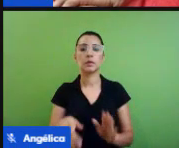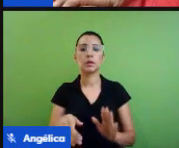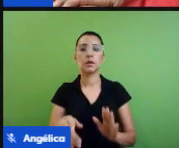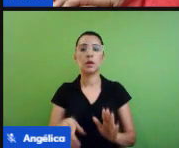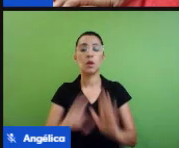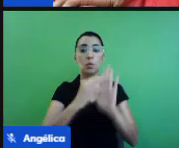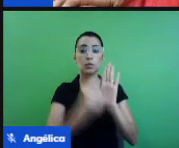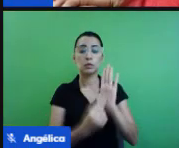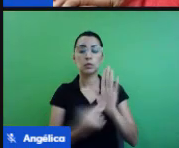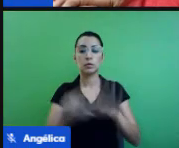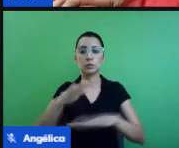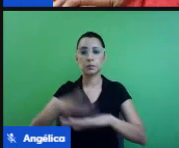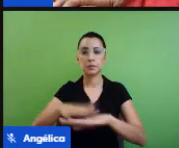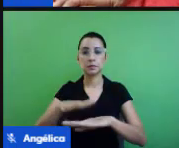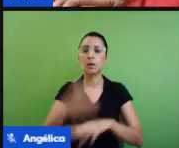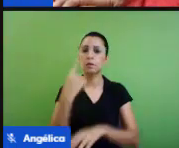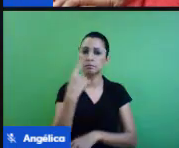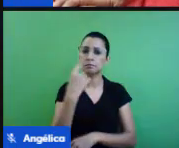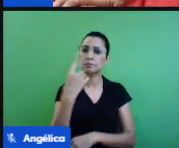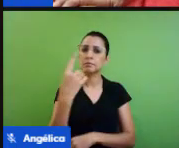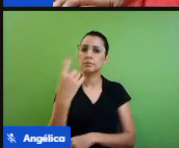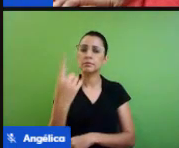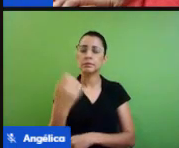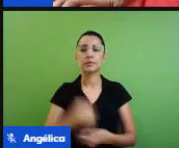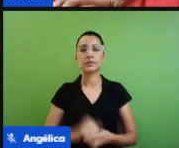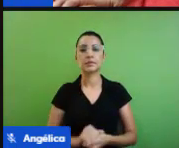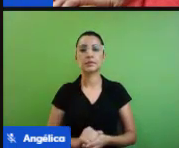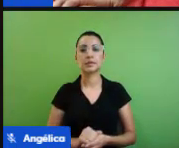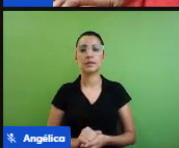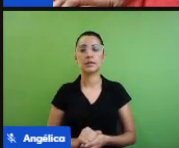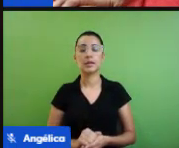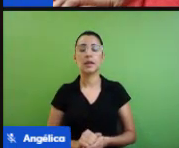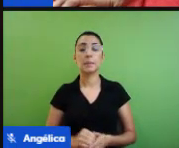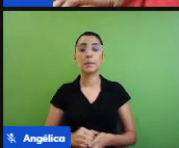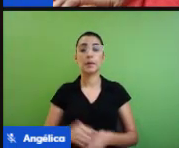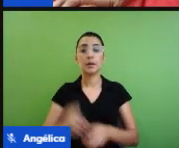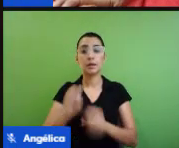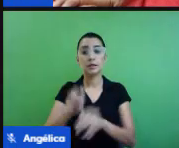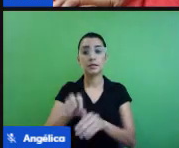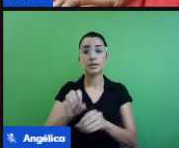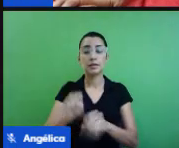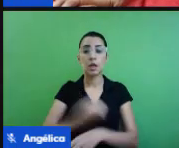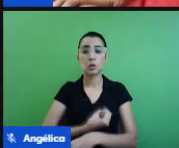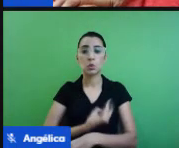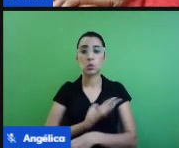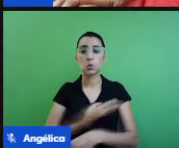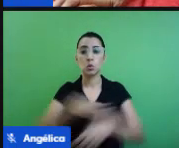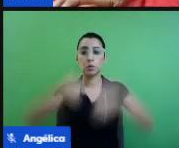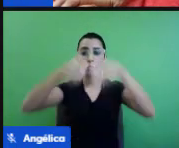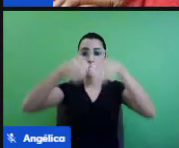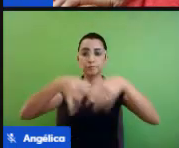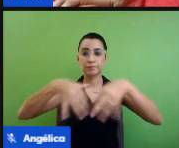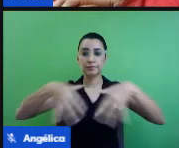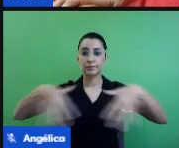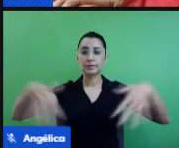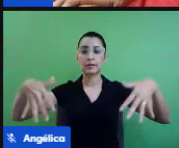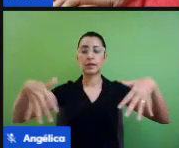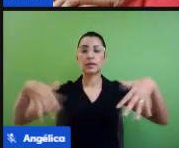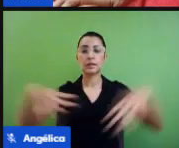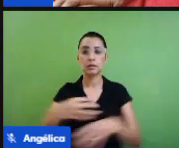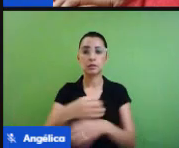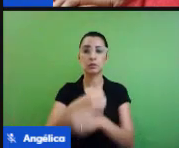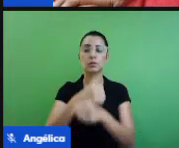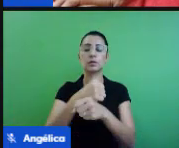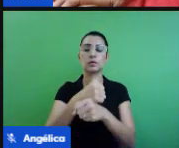material interessante para trabalhar composição e decomposição de números. É importante que o uso